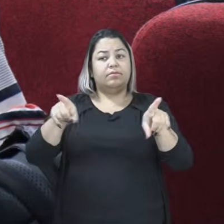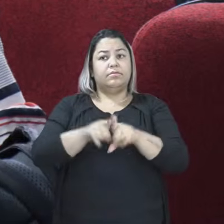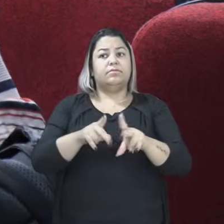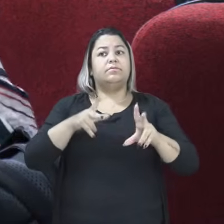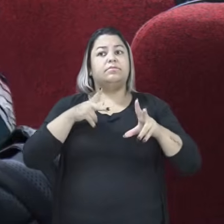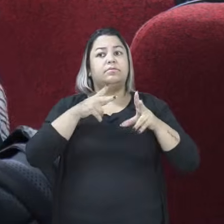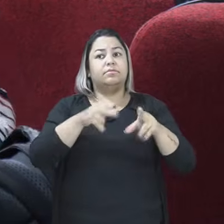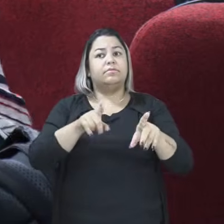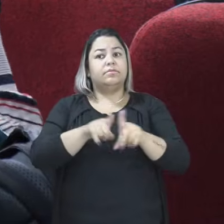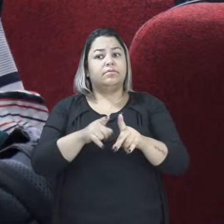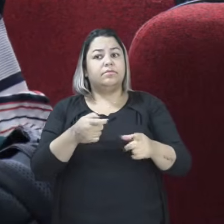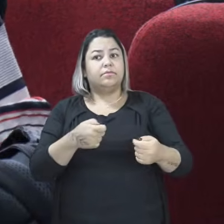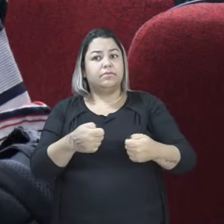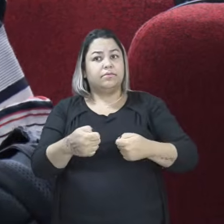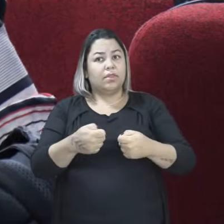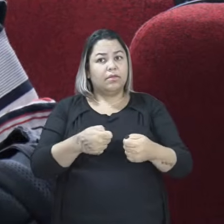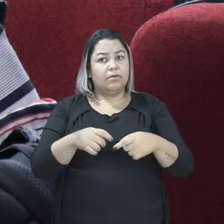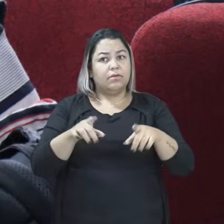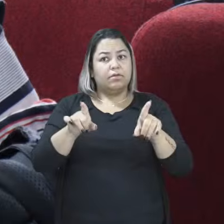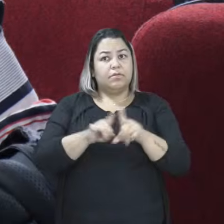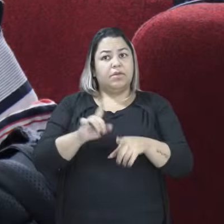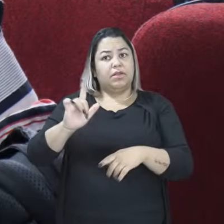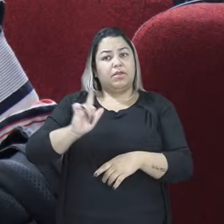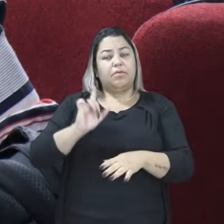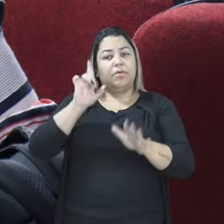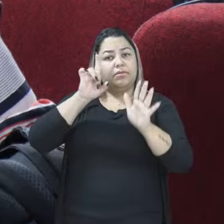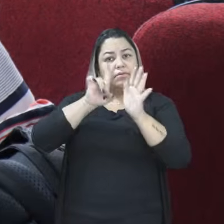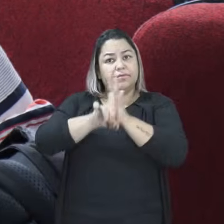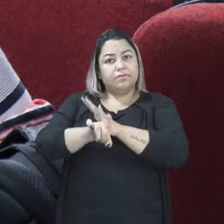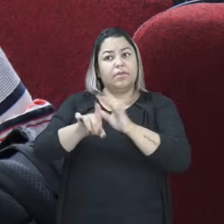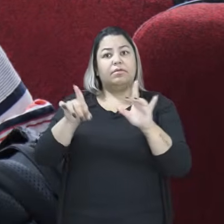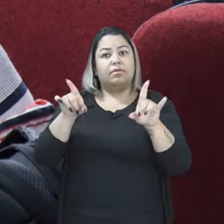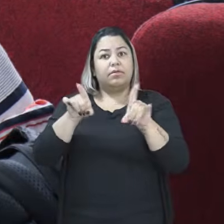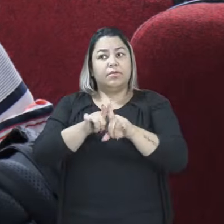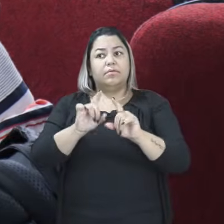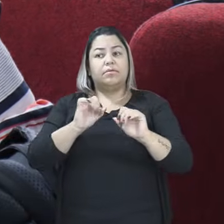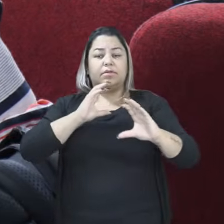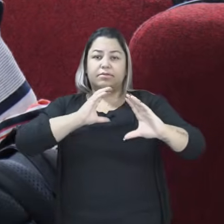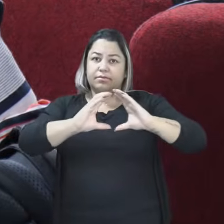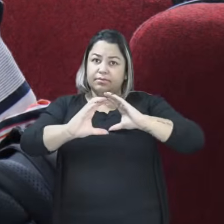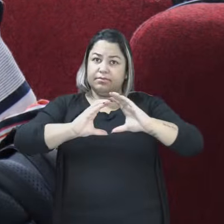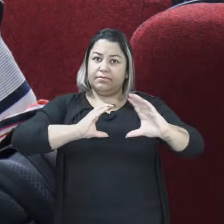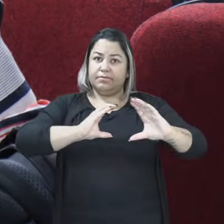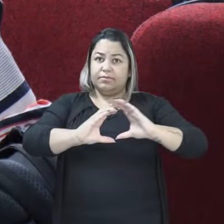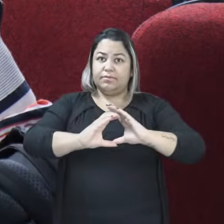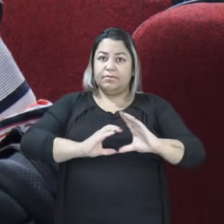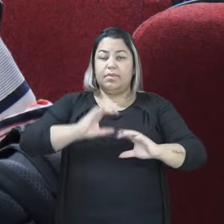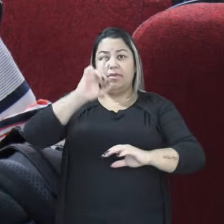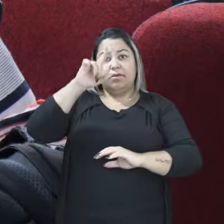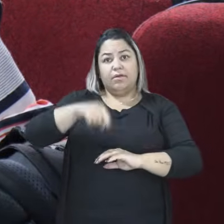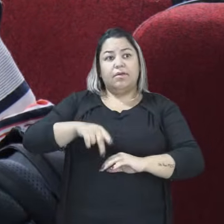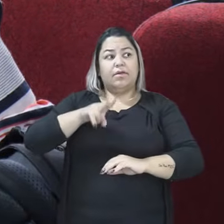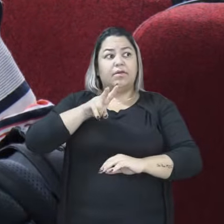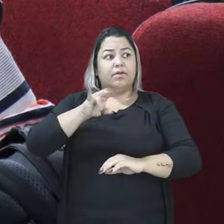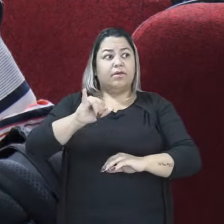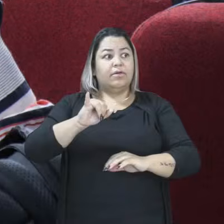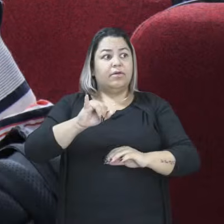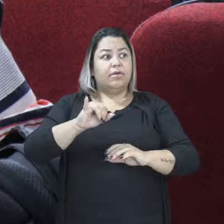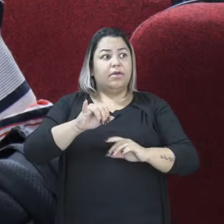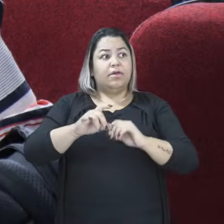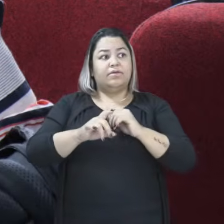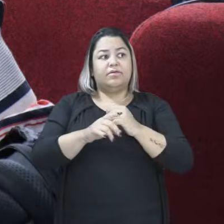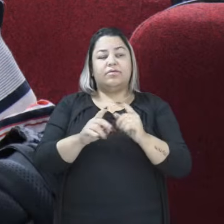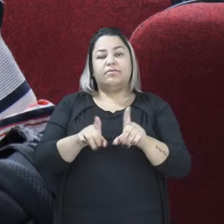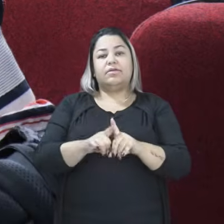essa articulação? E aí eu tenho uma pergunta também para a comunicação, que é se vai continuar essa campanha